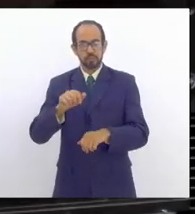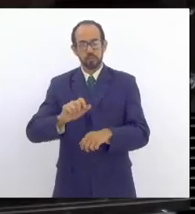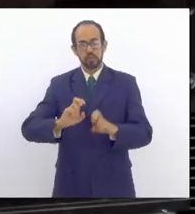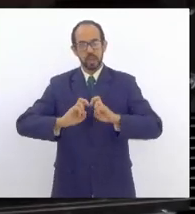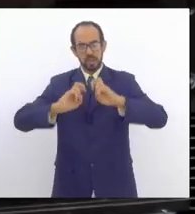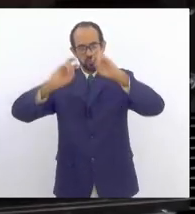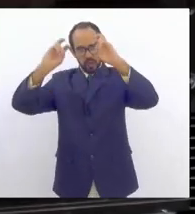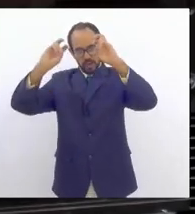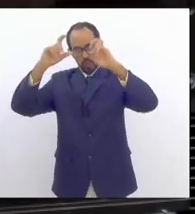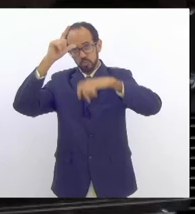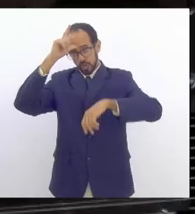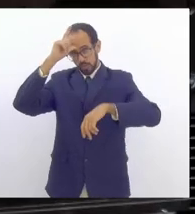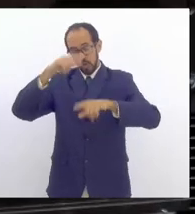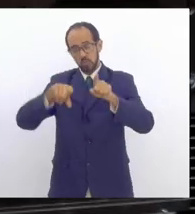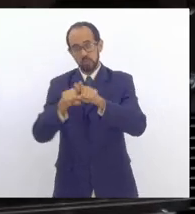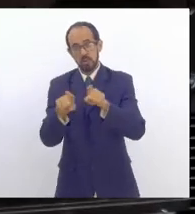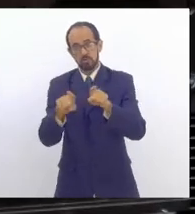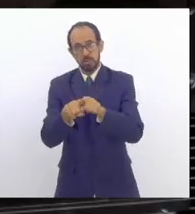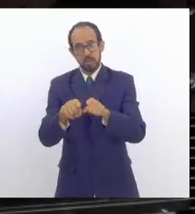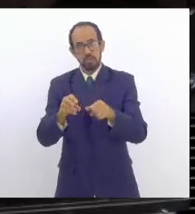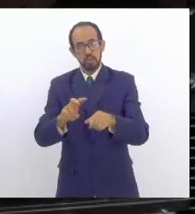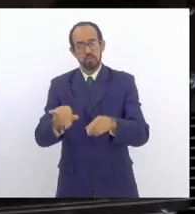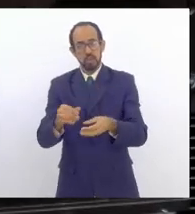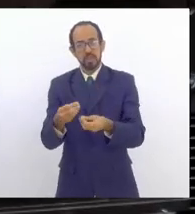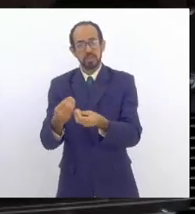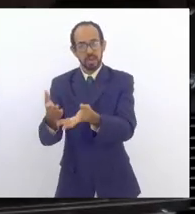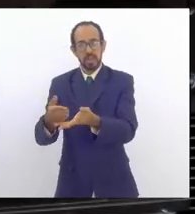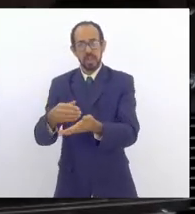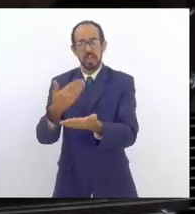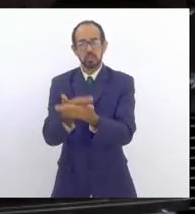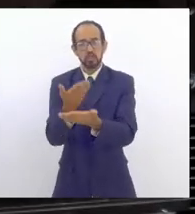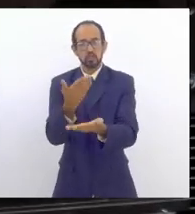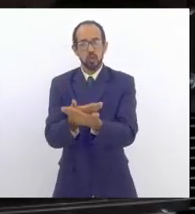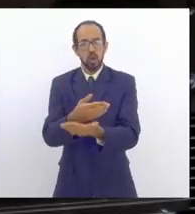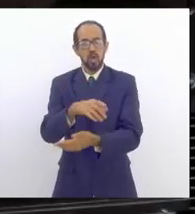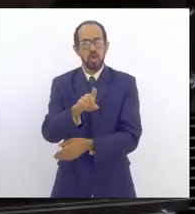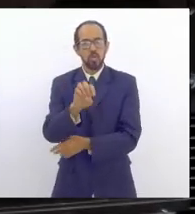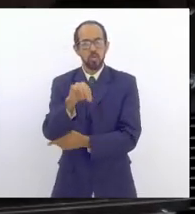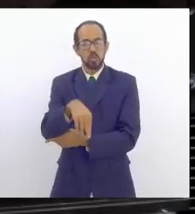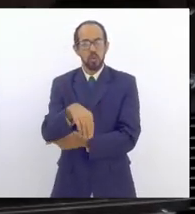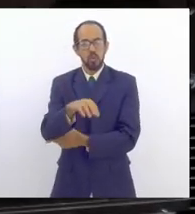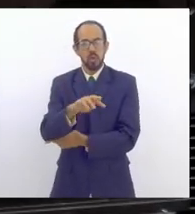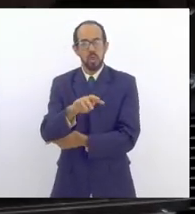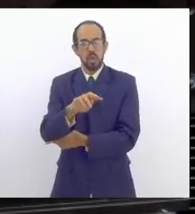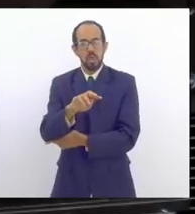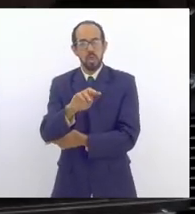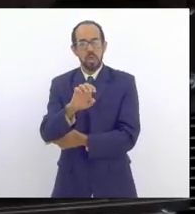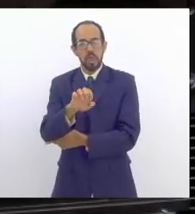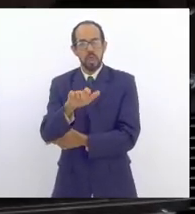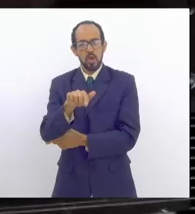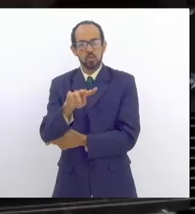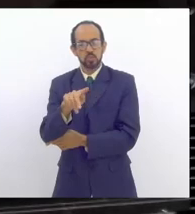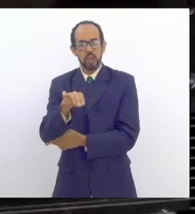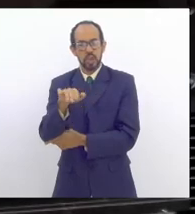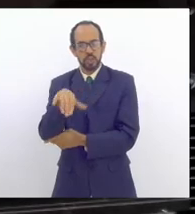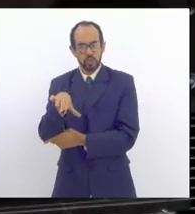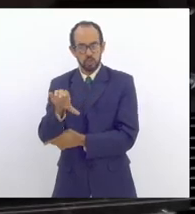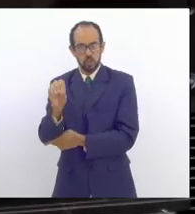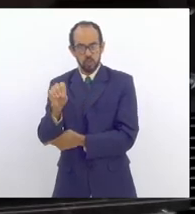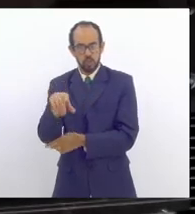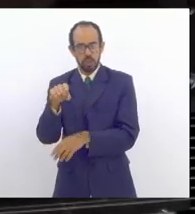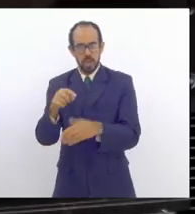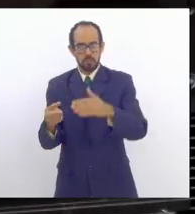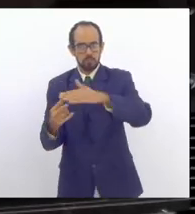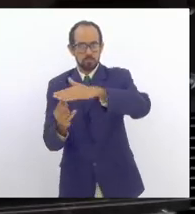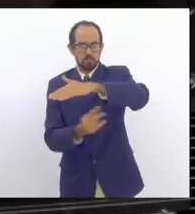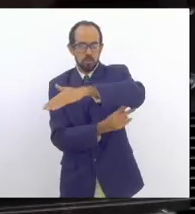vamos entregar a Escola Dom Eugênio Salles, lá na Cidade de Deus, a Ponte da Integração em Campos, esquecida